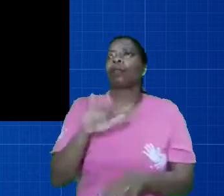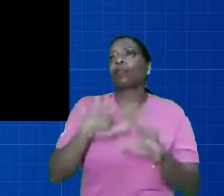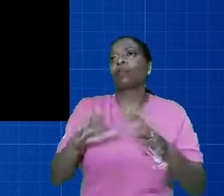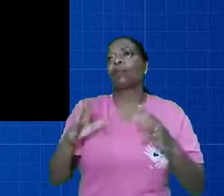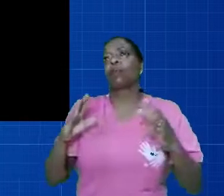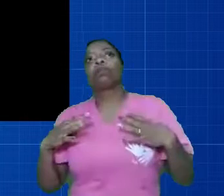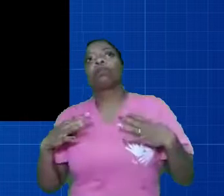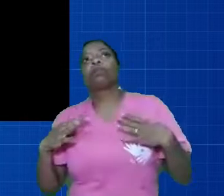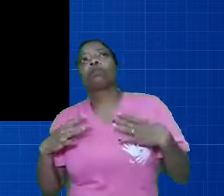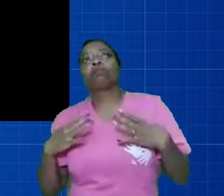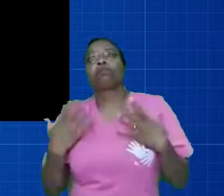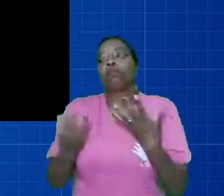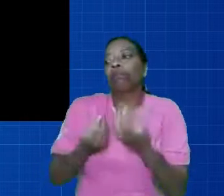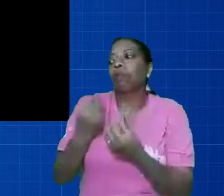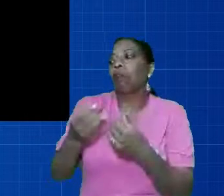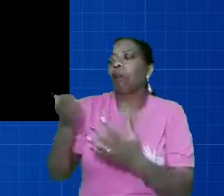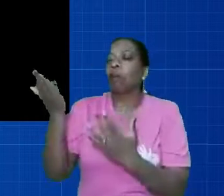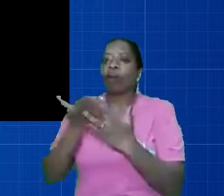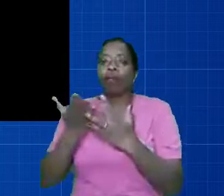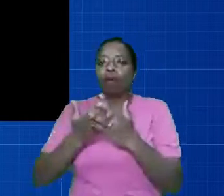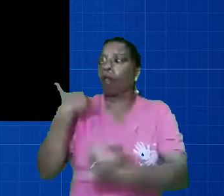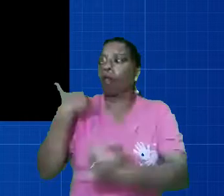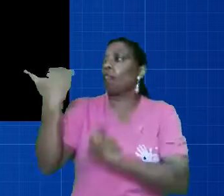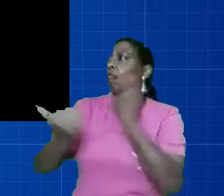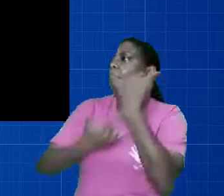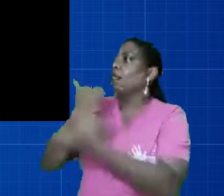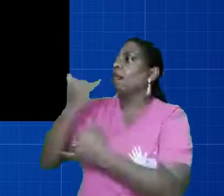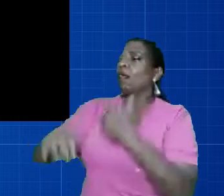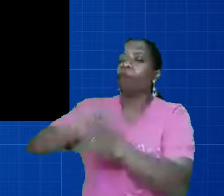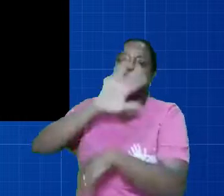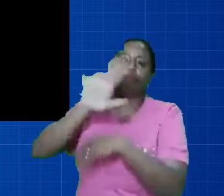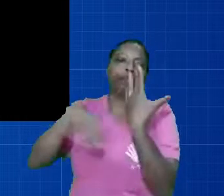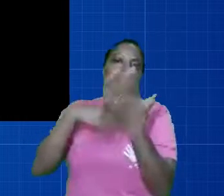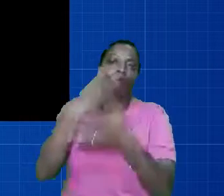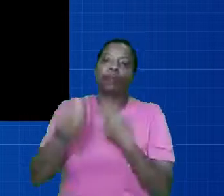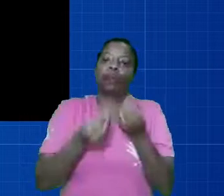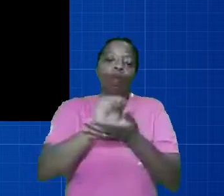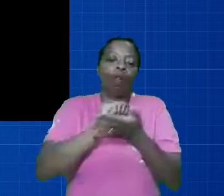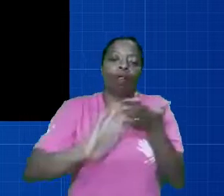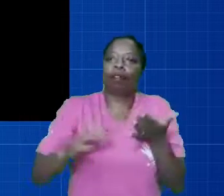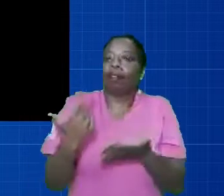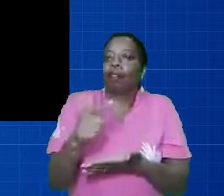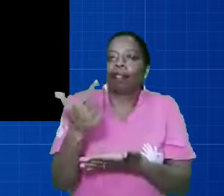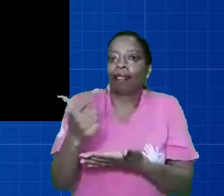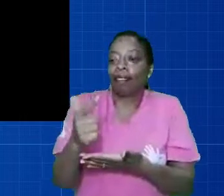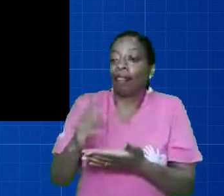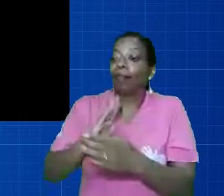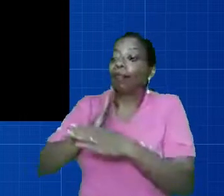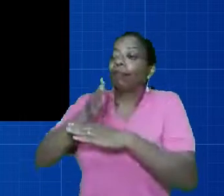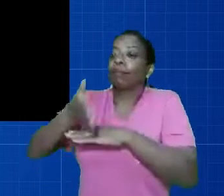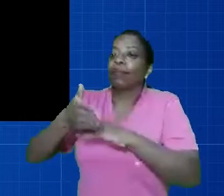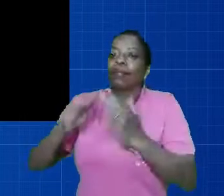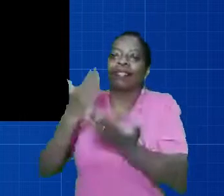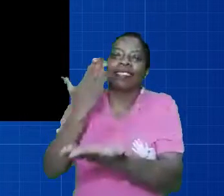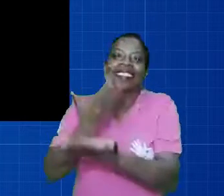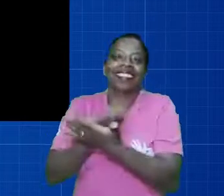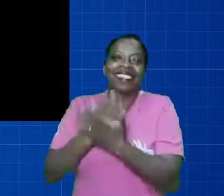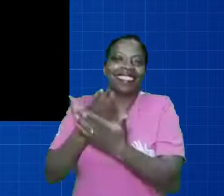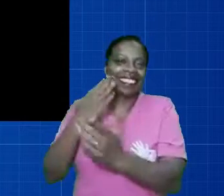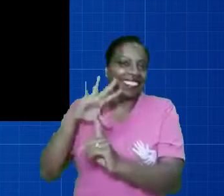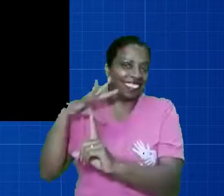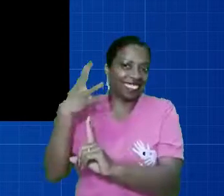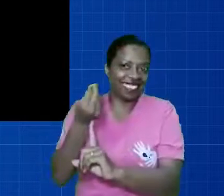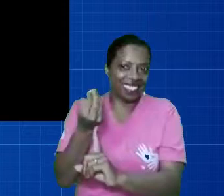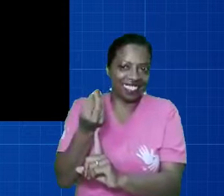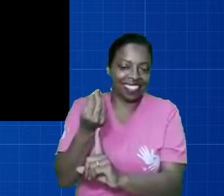controle do tempo, né, para o estudante não ficar sem atividades, né, até ela se tornar um